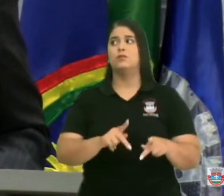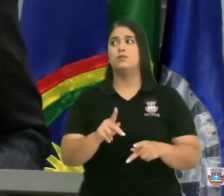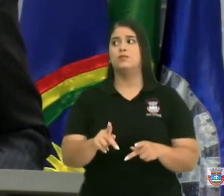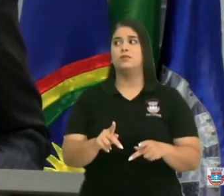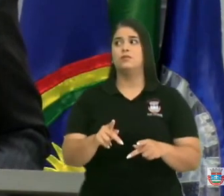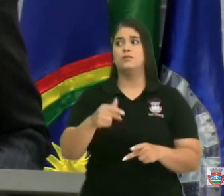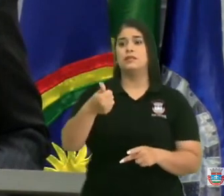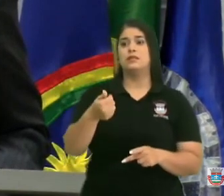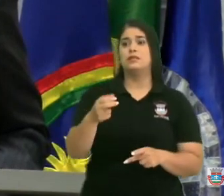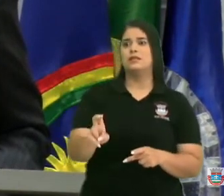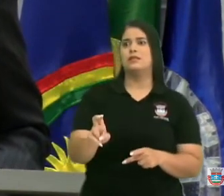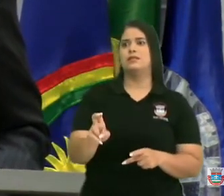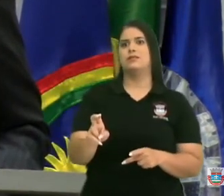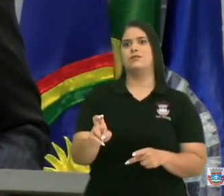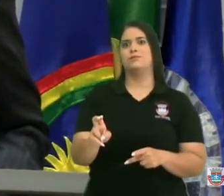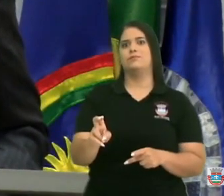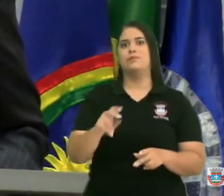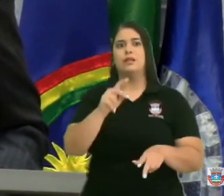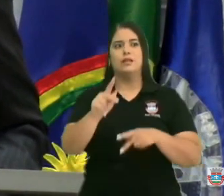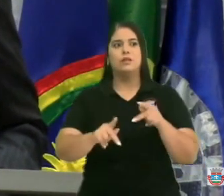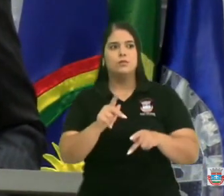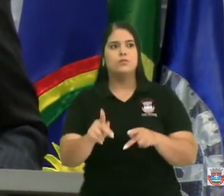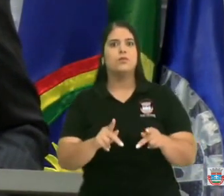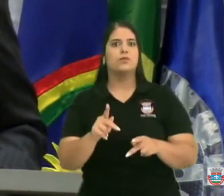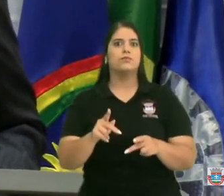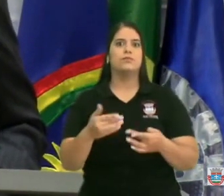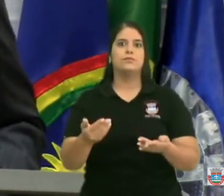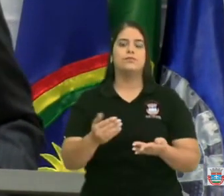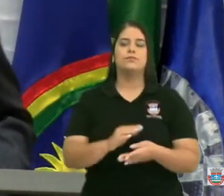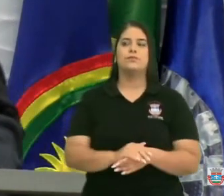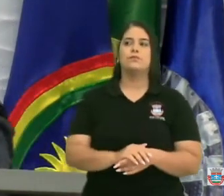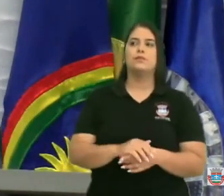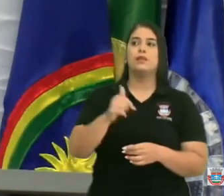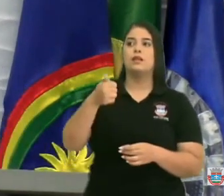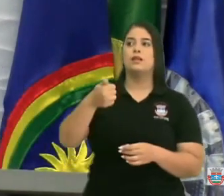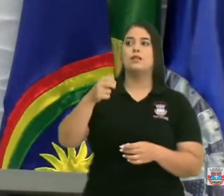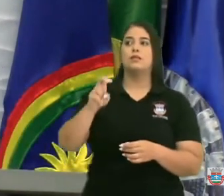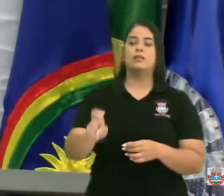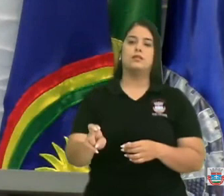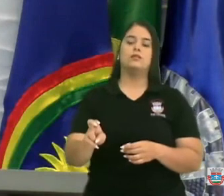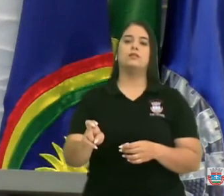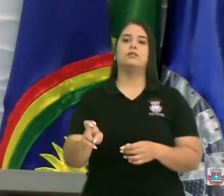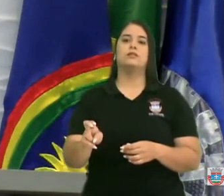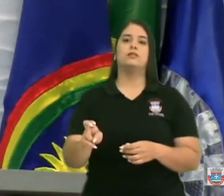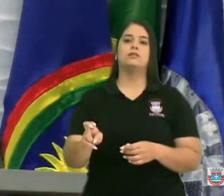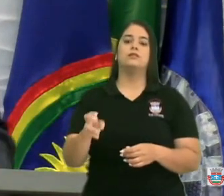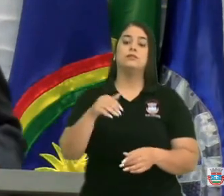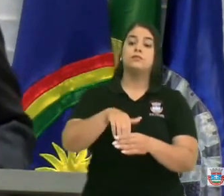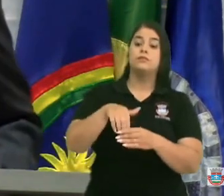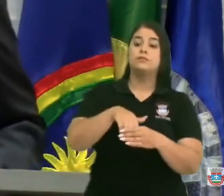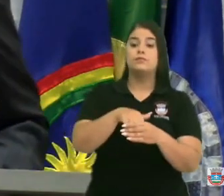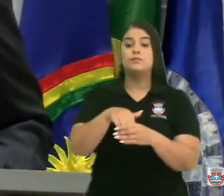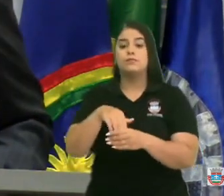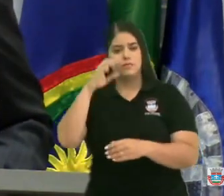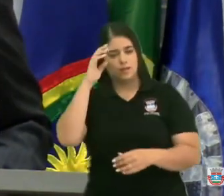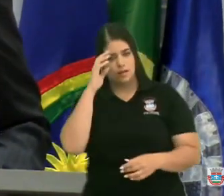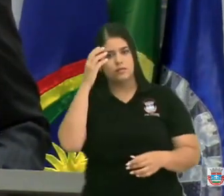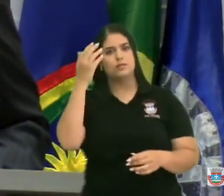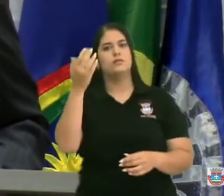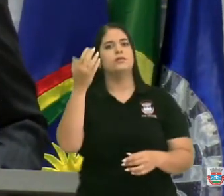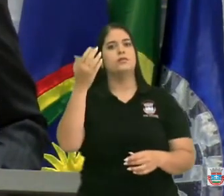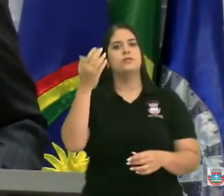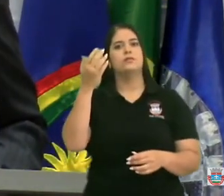representantes. O povo escolheu 15 representantes na última eleição para que decidisse as